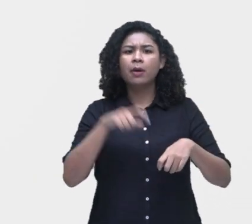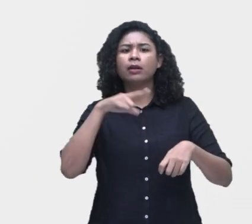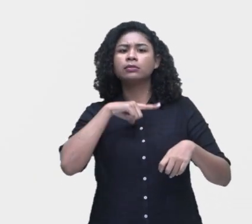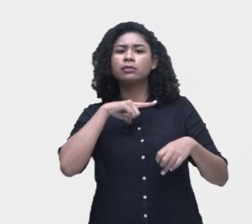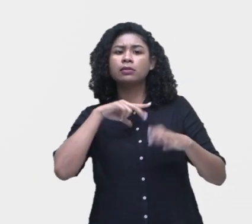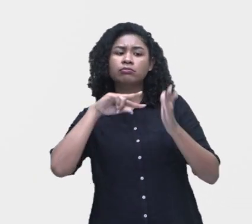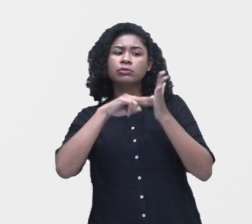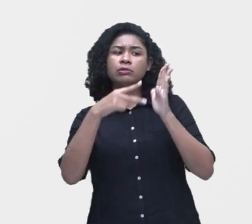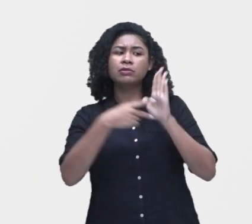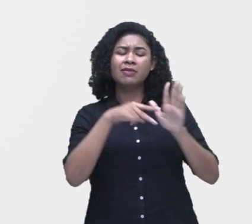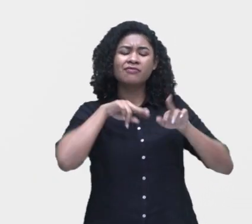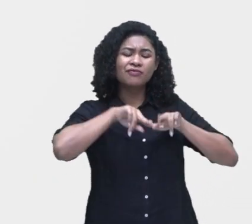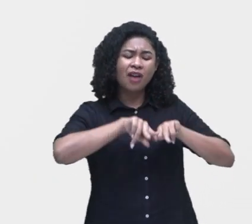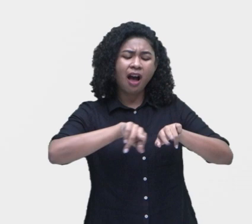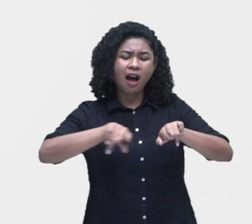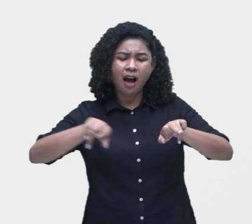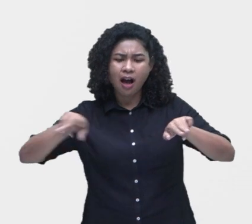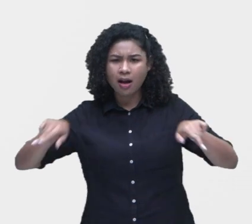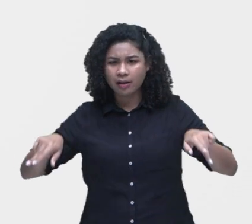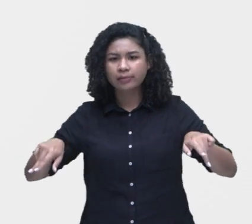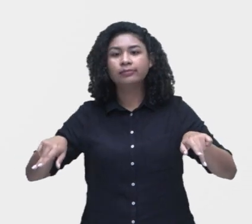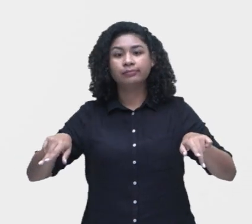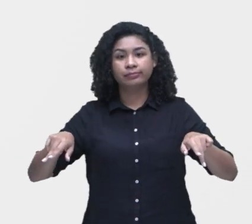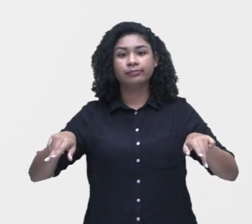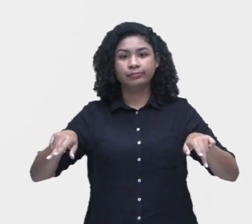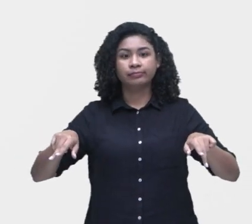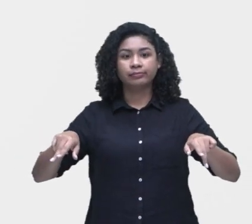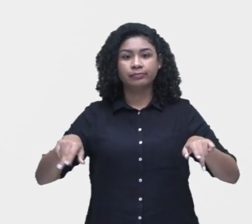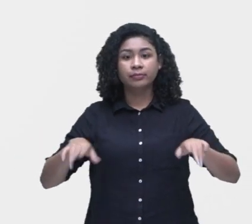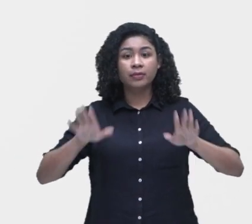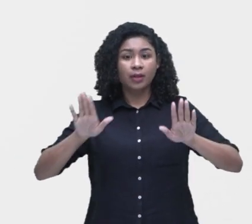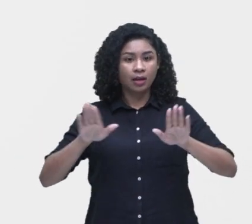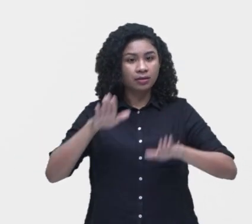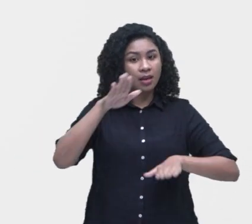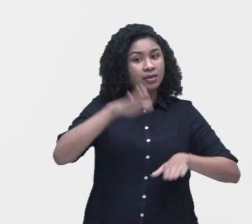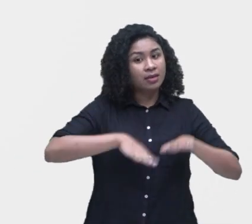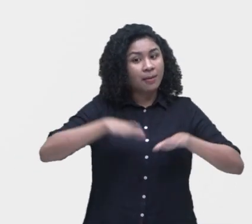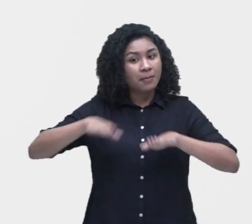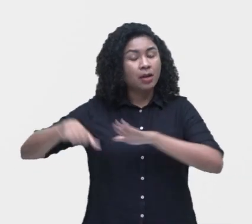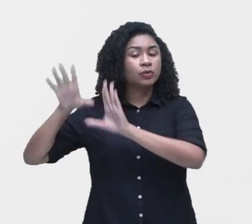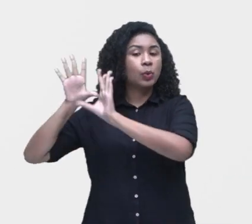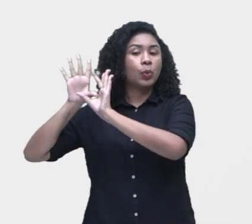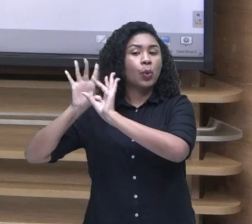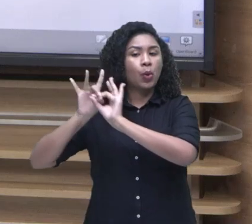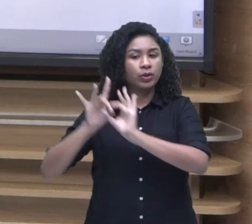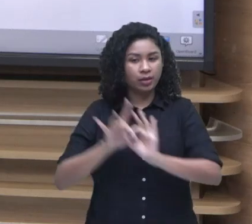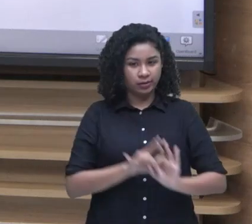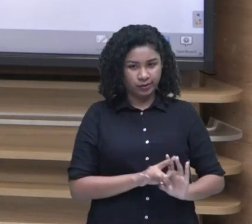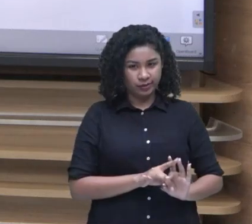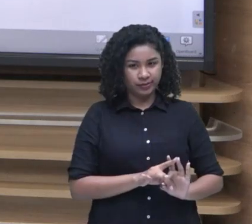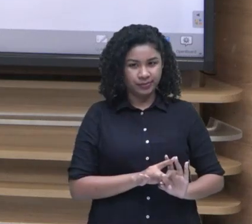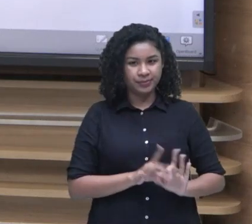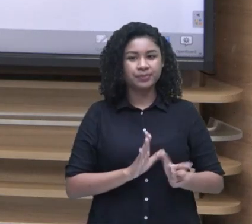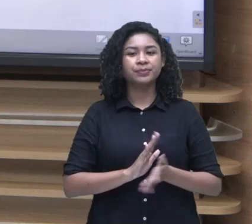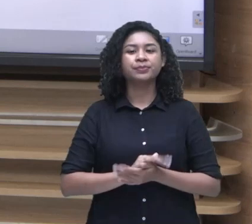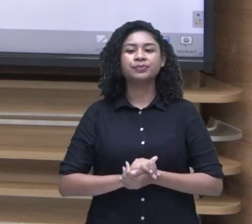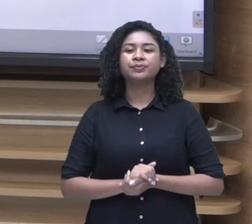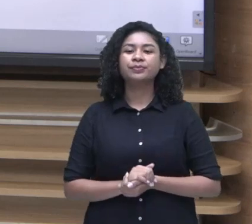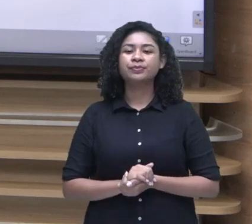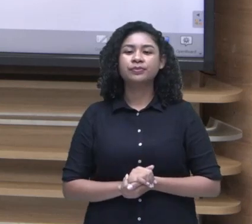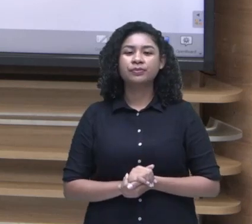várias significações somente definidas dentro de um determinado